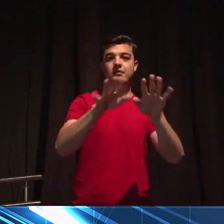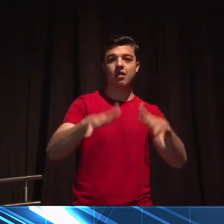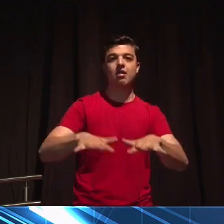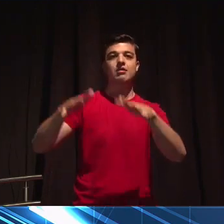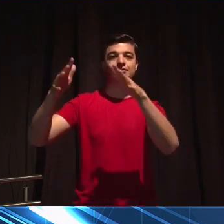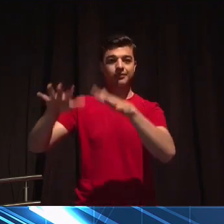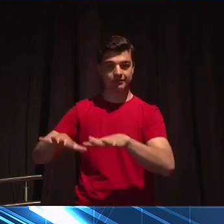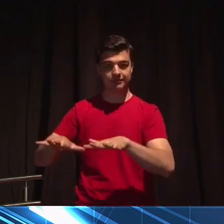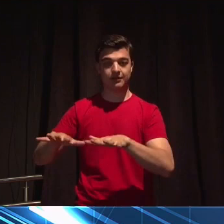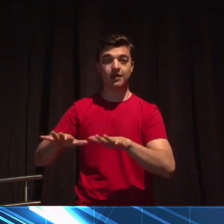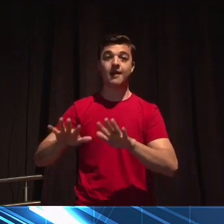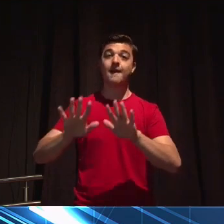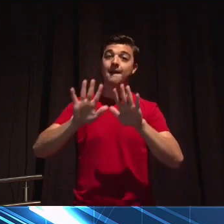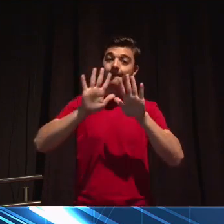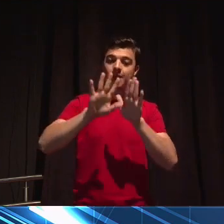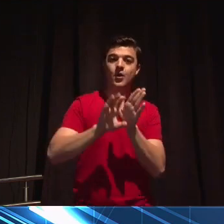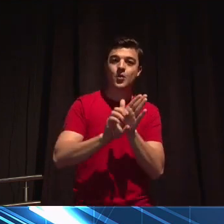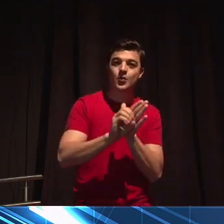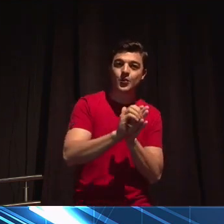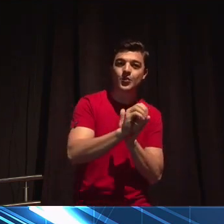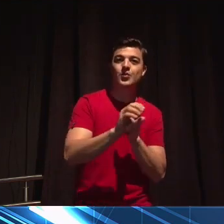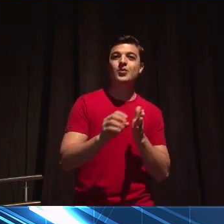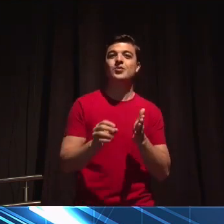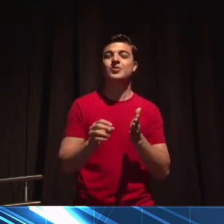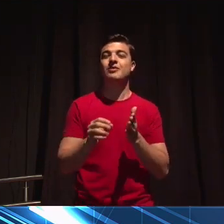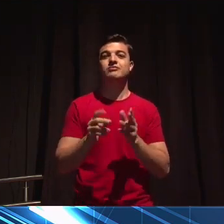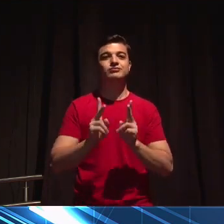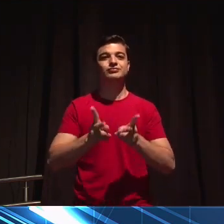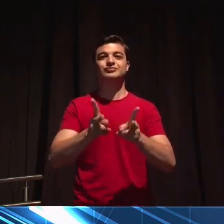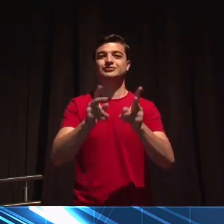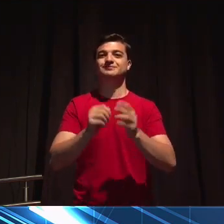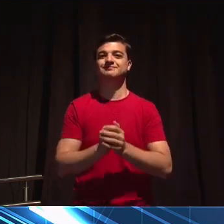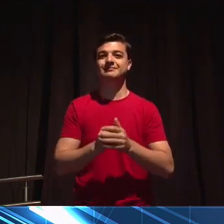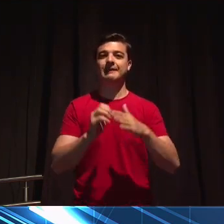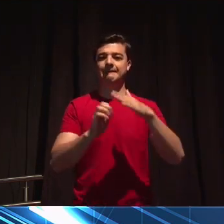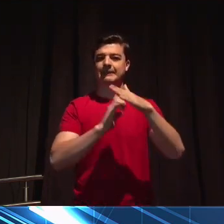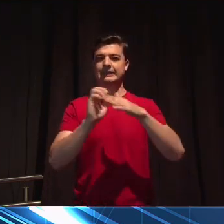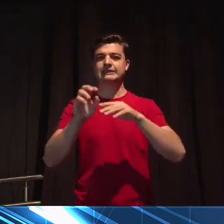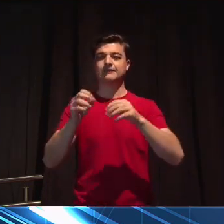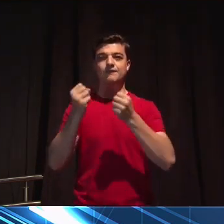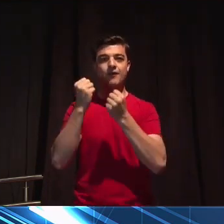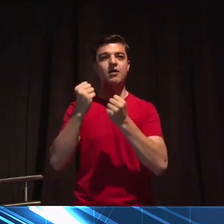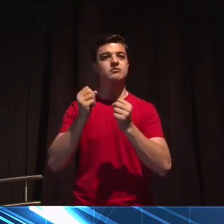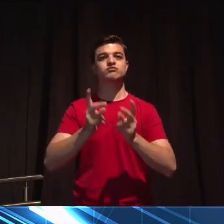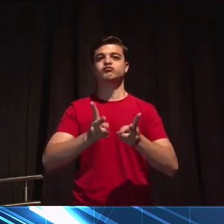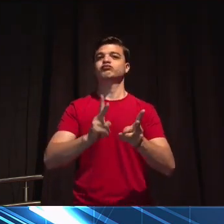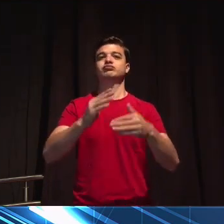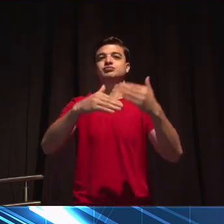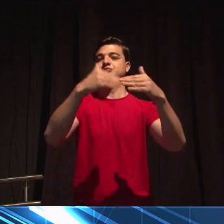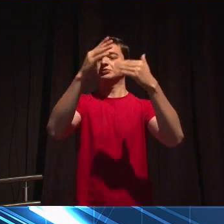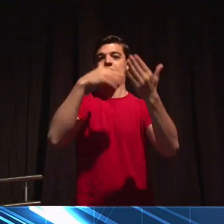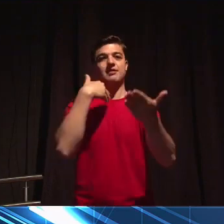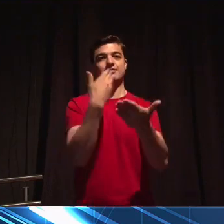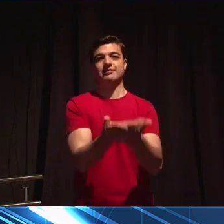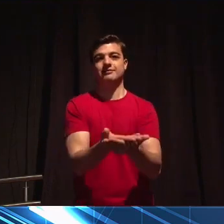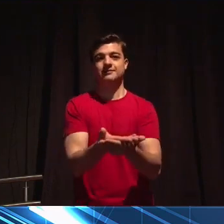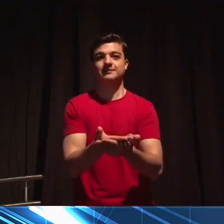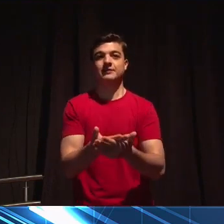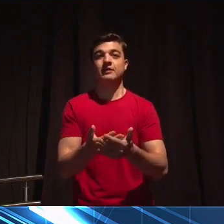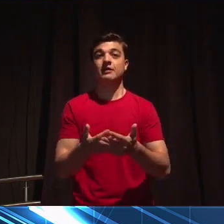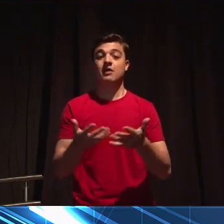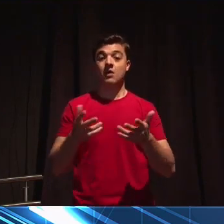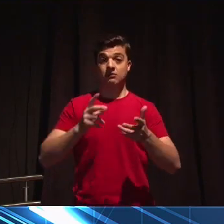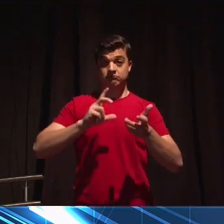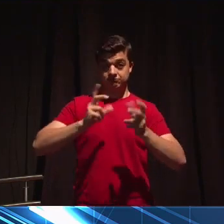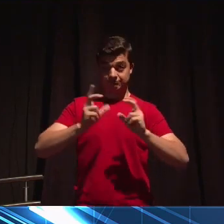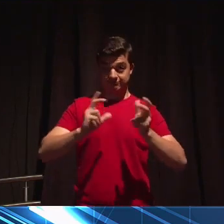uma coisa para a gente pensar. Então eu queria só agradecer rapidinho, né? No geral, ciência e tecnologia, e também ao TDC, né, por estar aqui melhor do que antes.